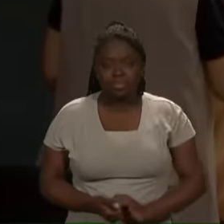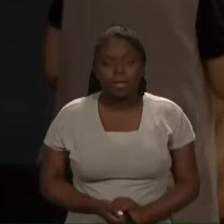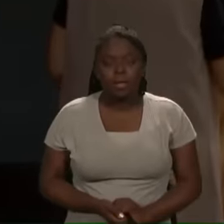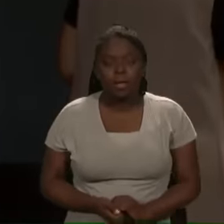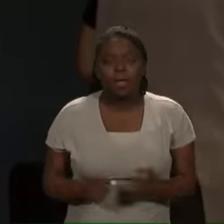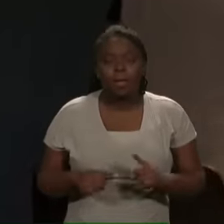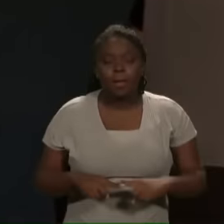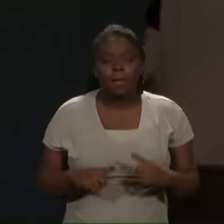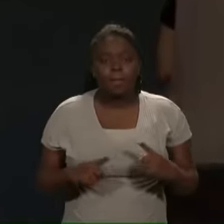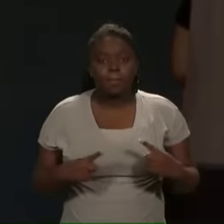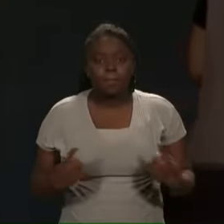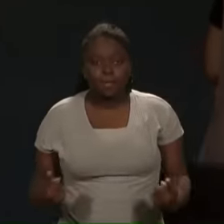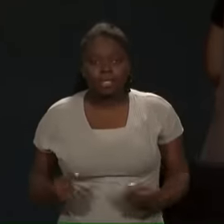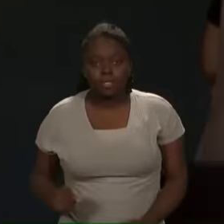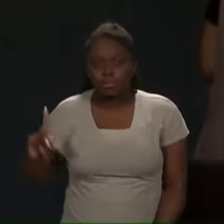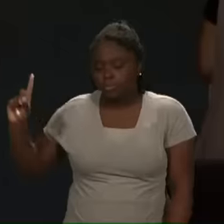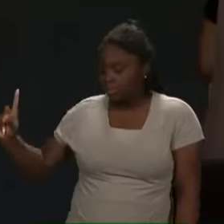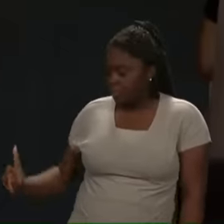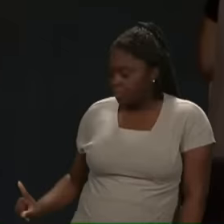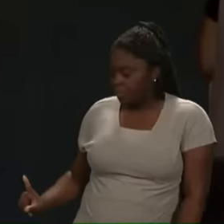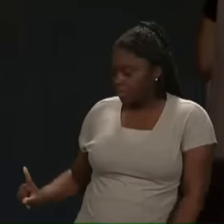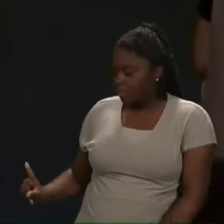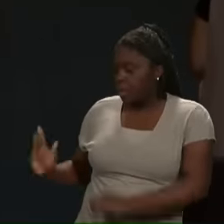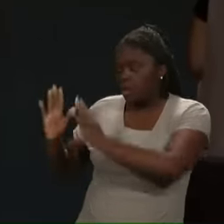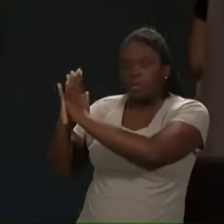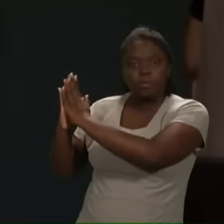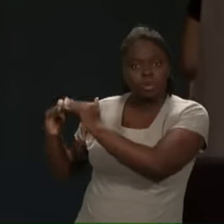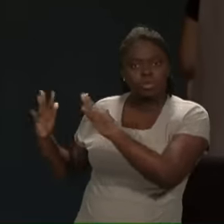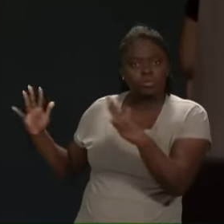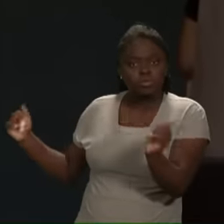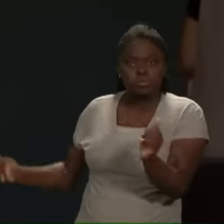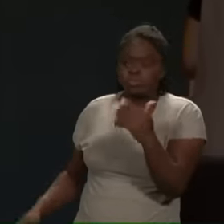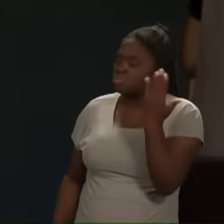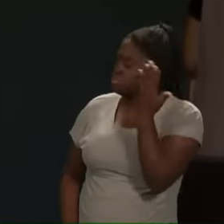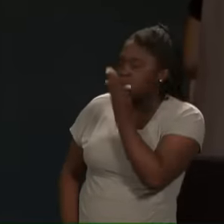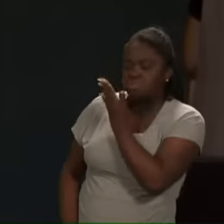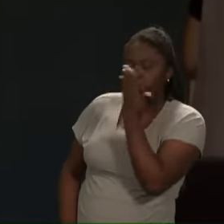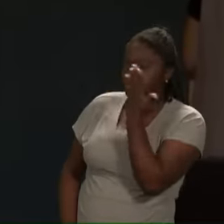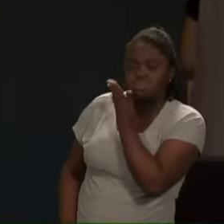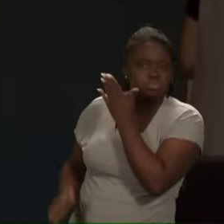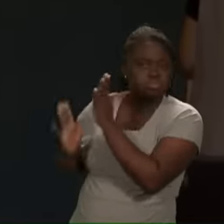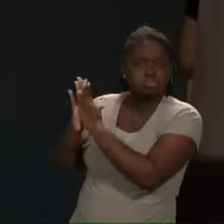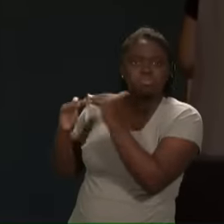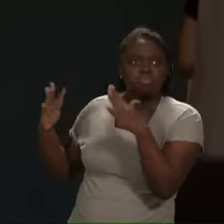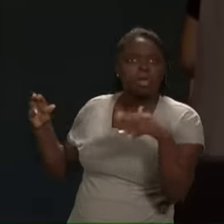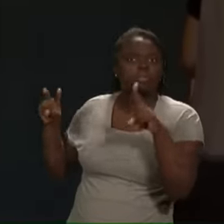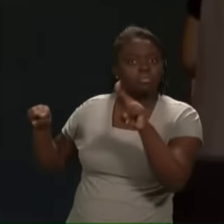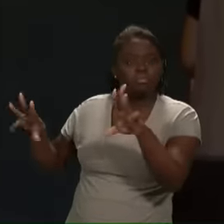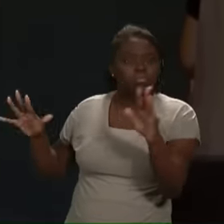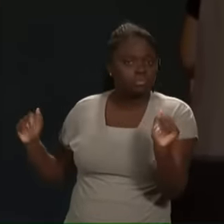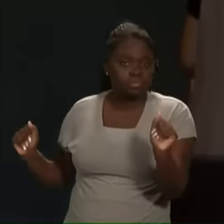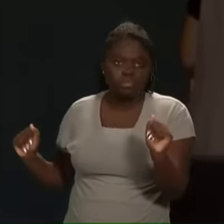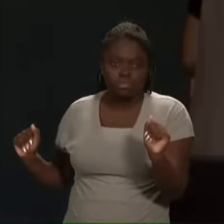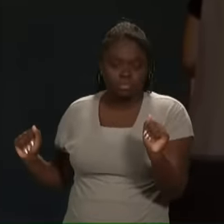Mas ao meu lado tem um anjo. Eu nunca vi um anjo na minha vida. Nunca.